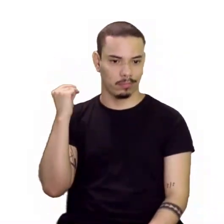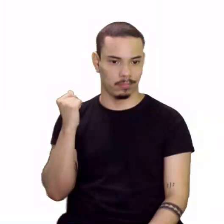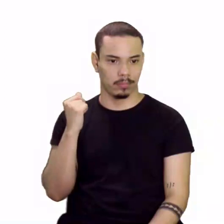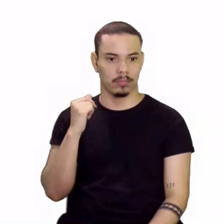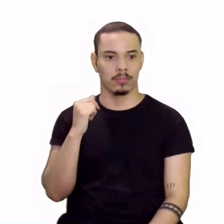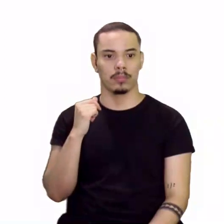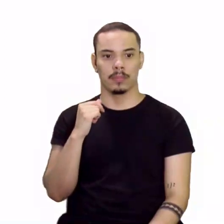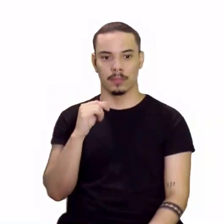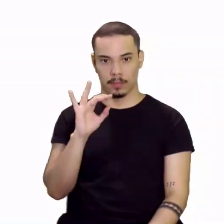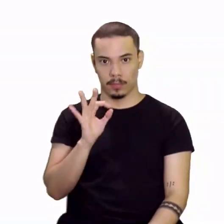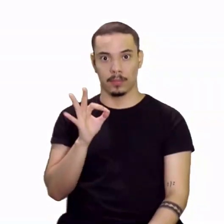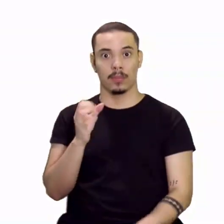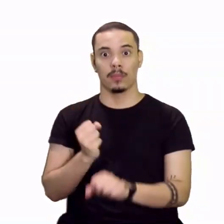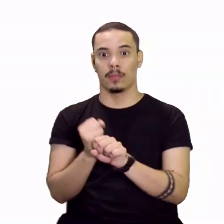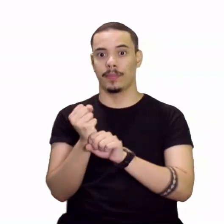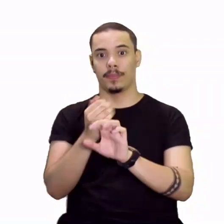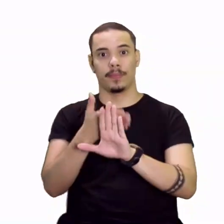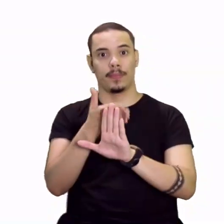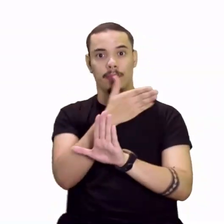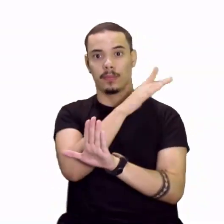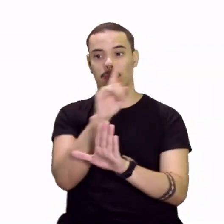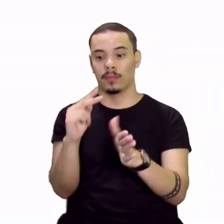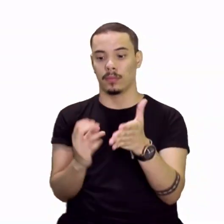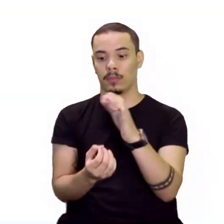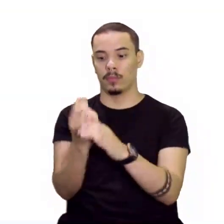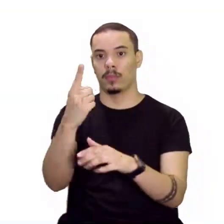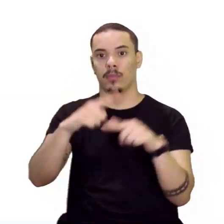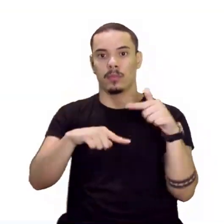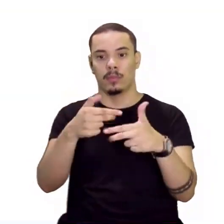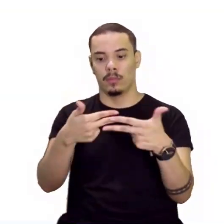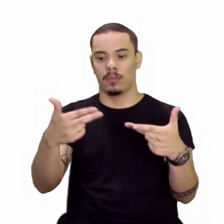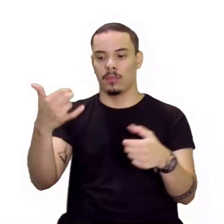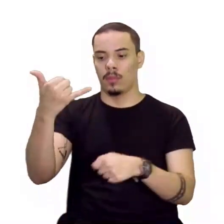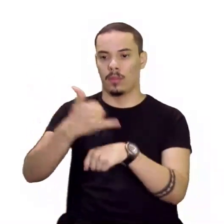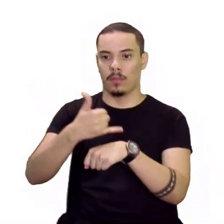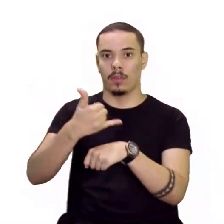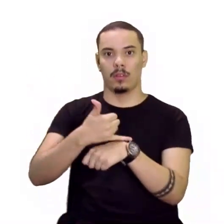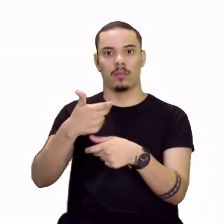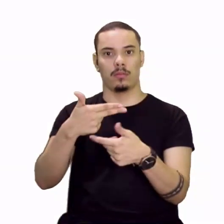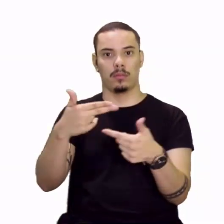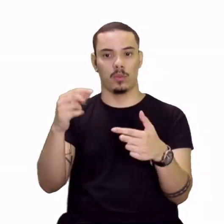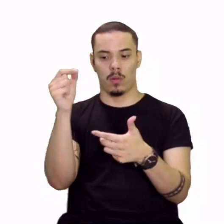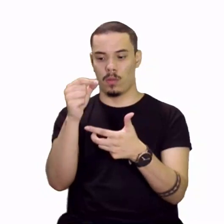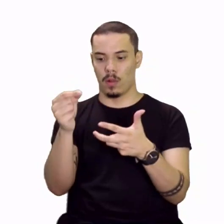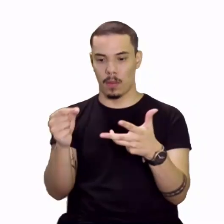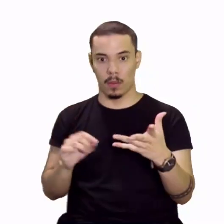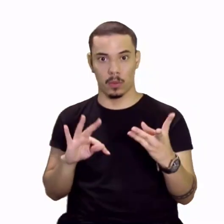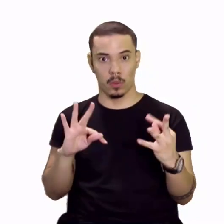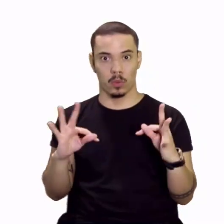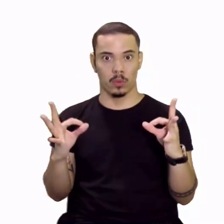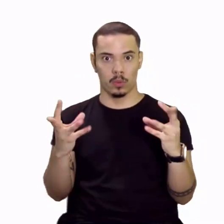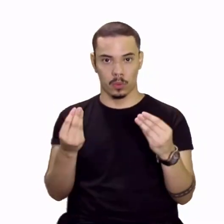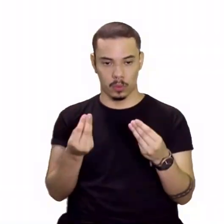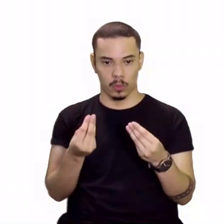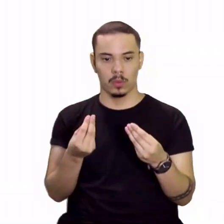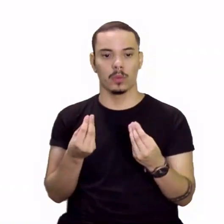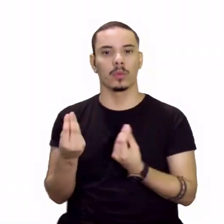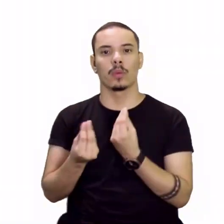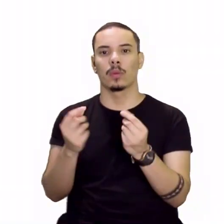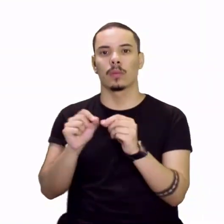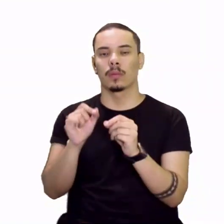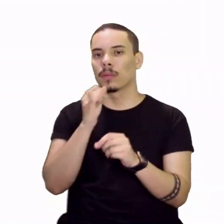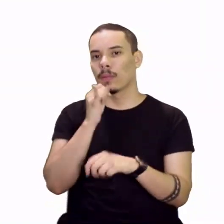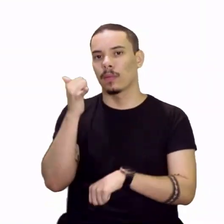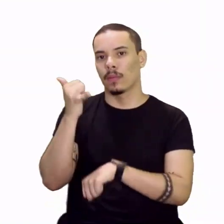Arqueozoico e Proterozoico. É a origem dos minerais metálicos, minerais como